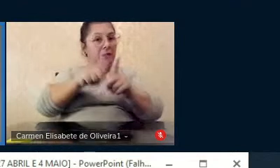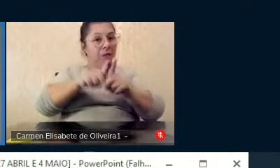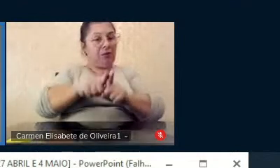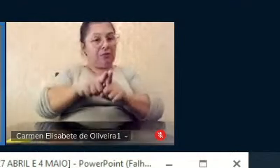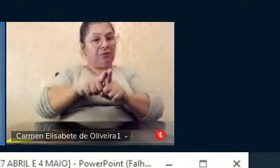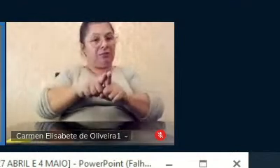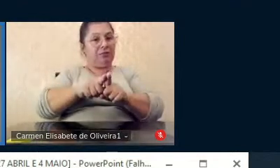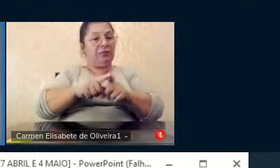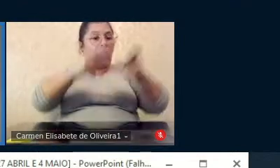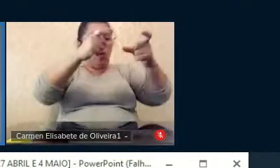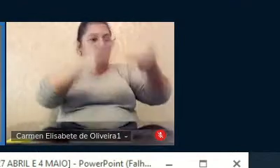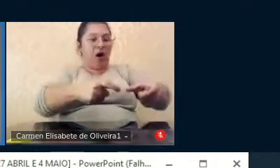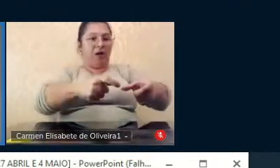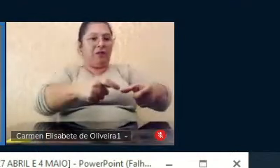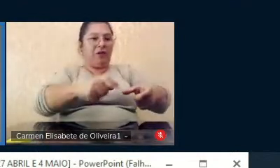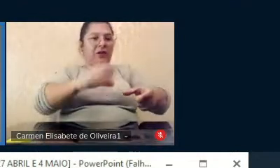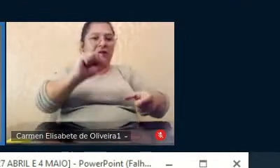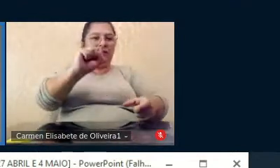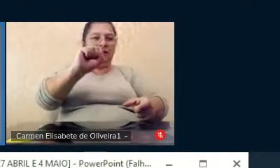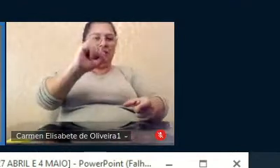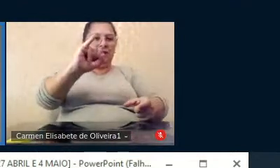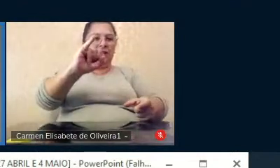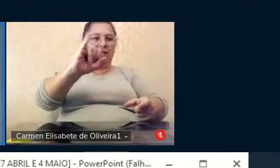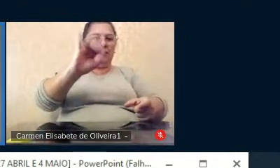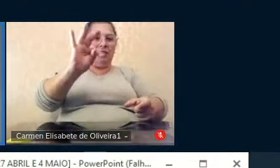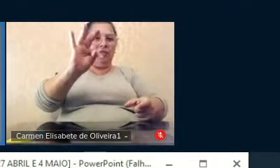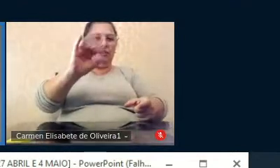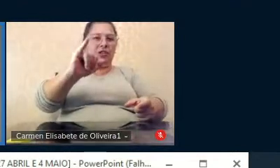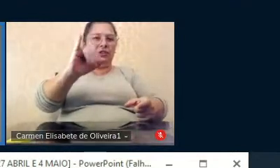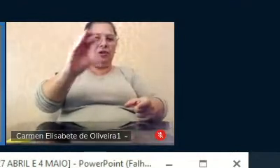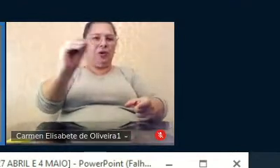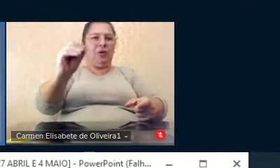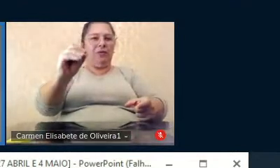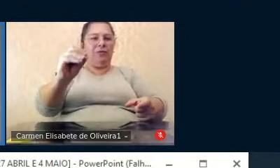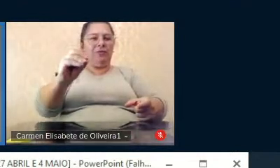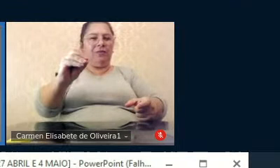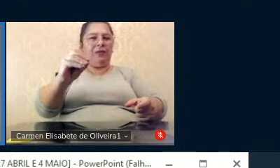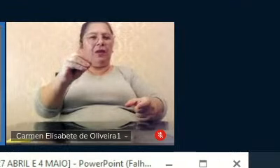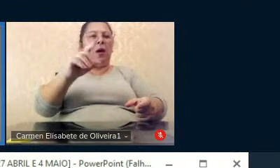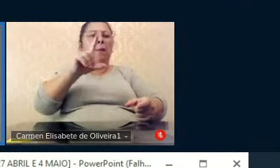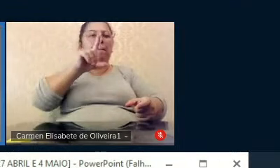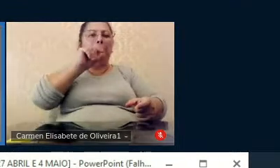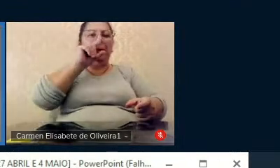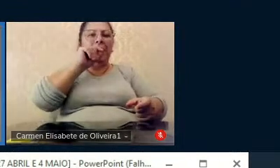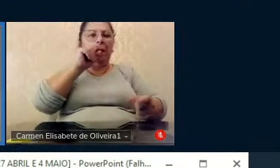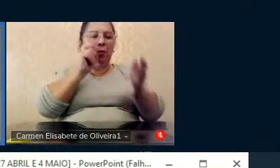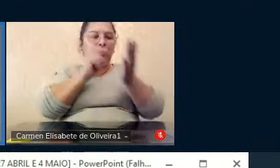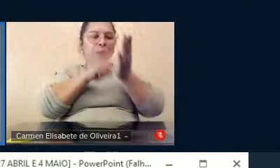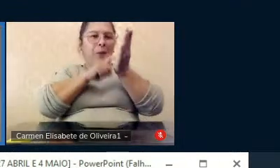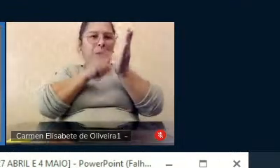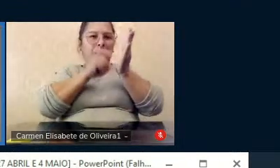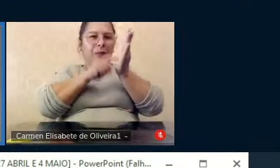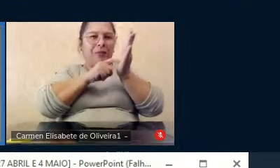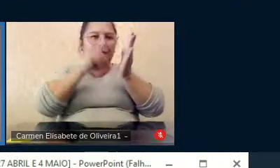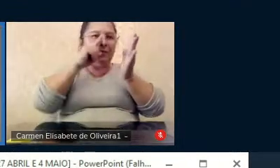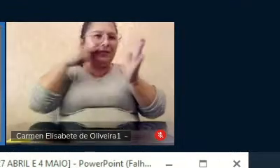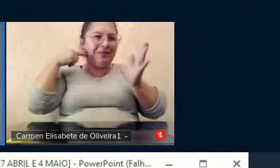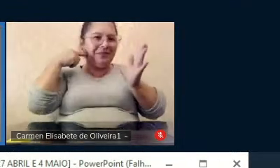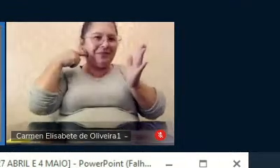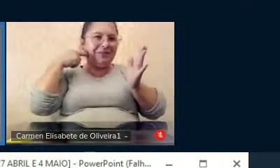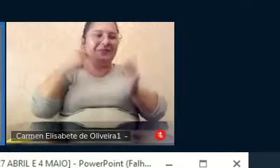Pica-Pau Amarelo, que já foi apresentado por meio de novelinhas, né, na televisão. Já